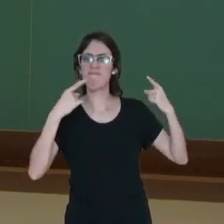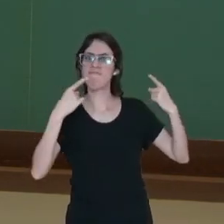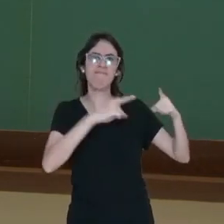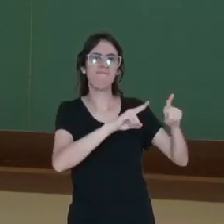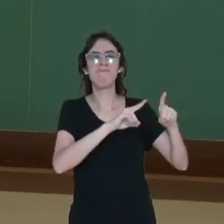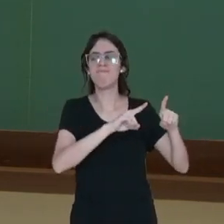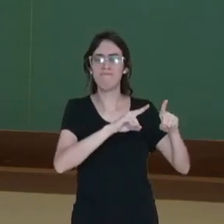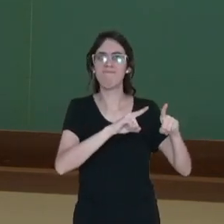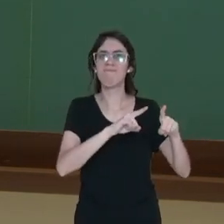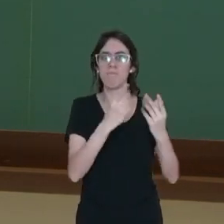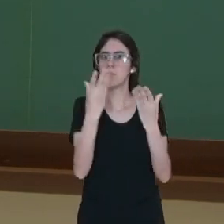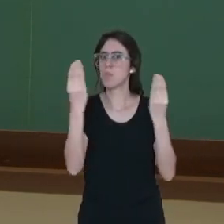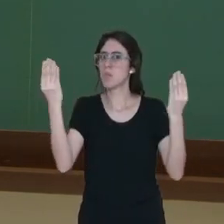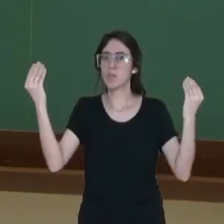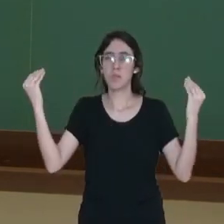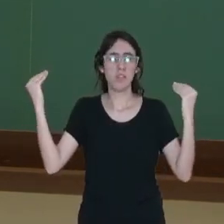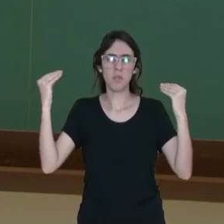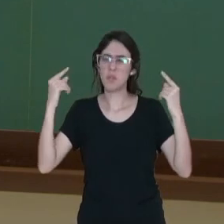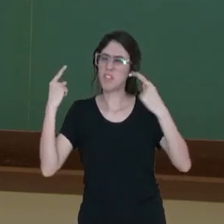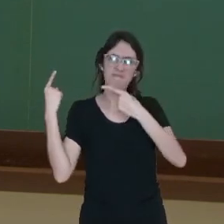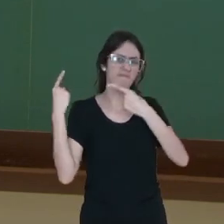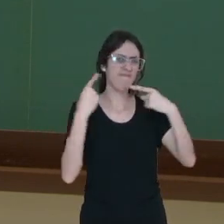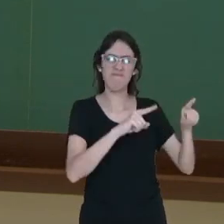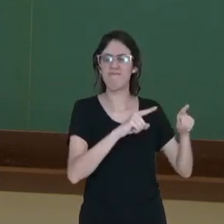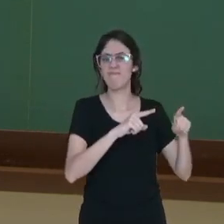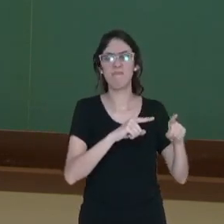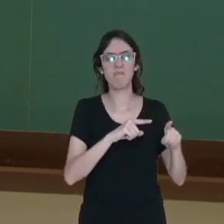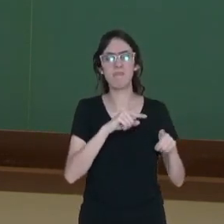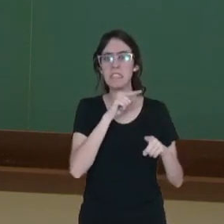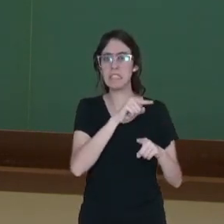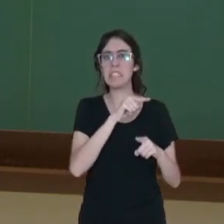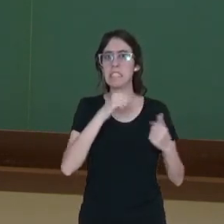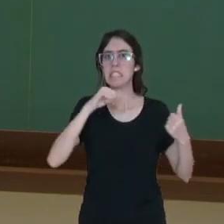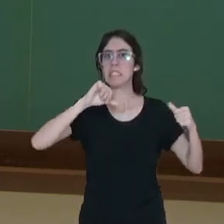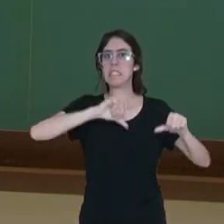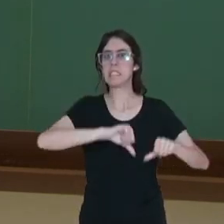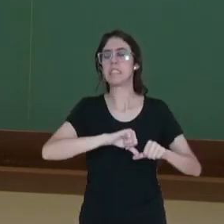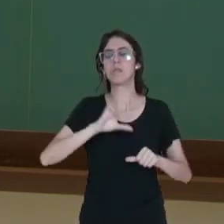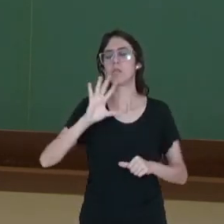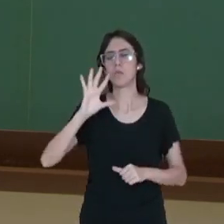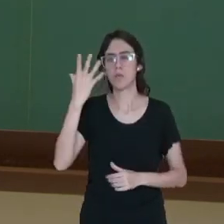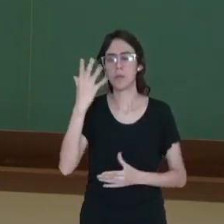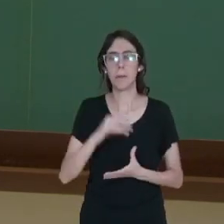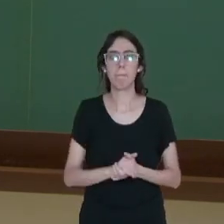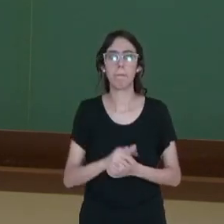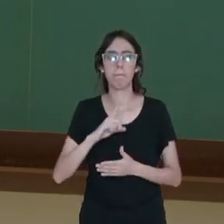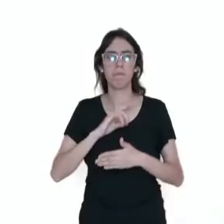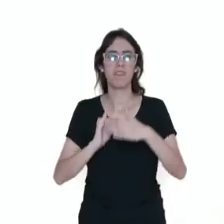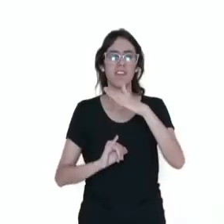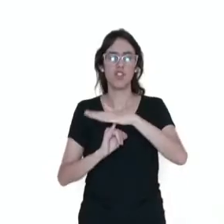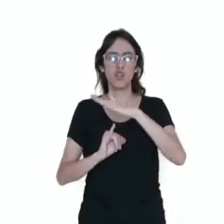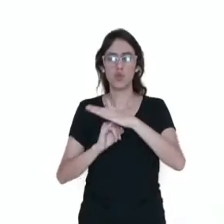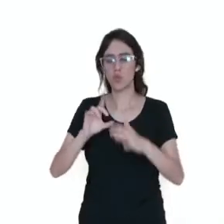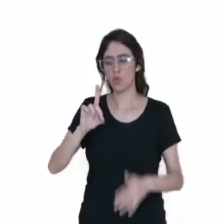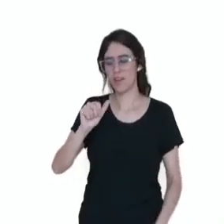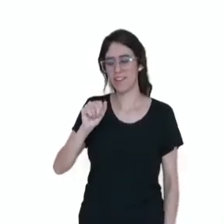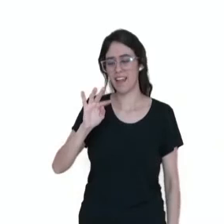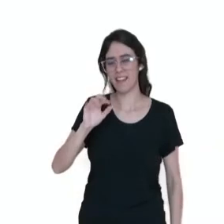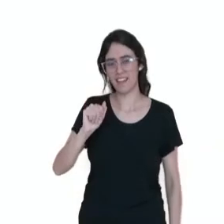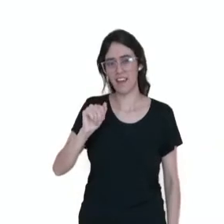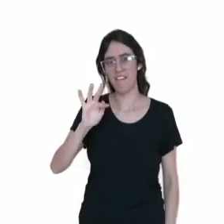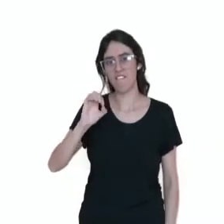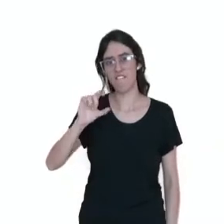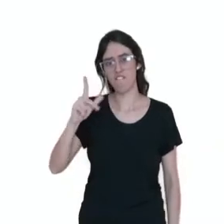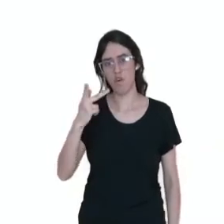aprovação. Então, com baixa popularidade, ele terminou o seu governo. Segundo o Instituto Datafolha, por exemplo, 36%